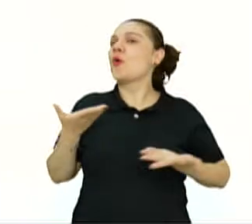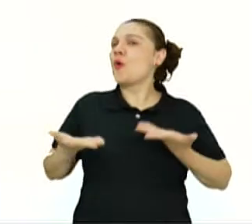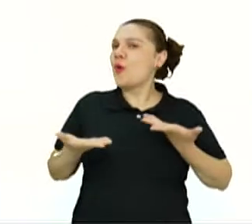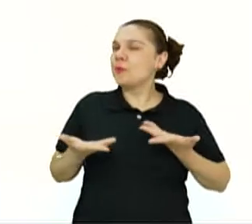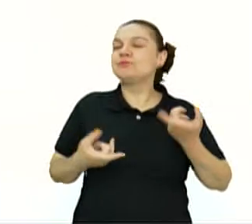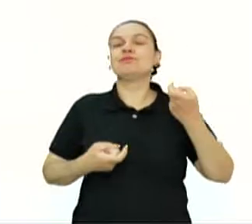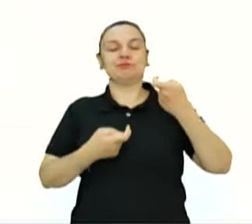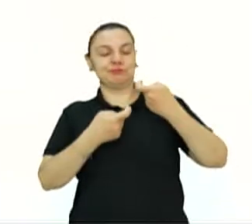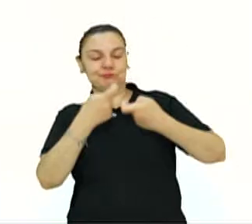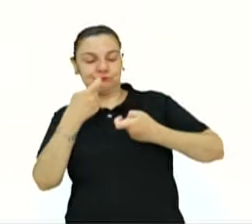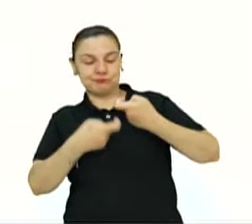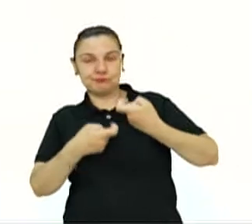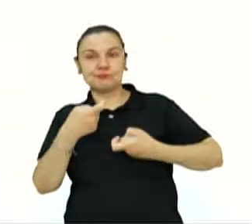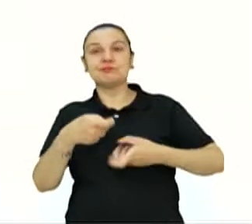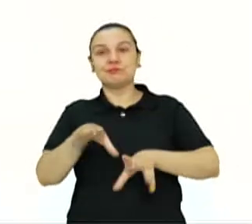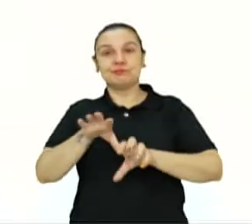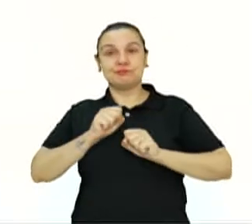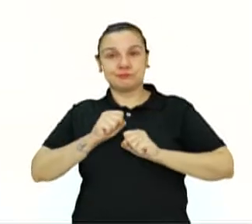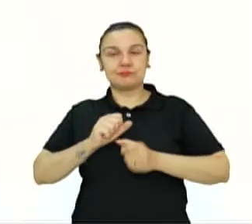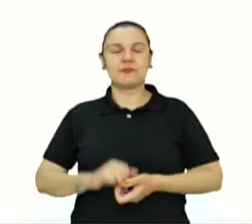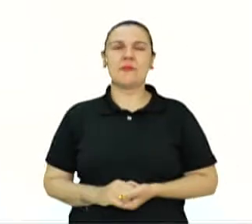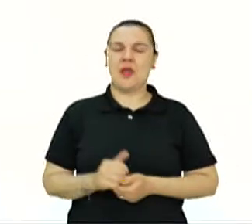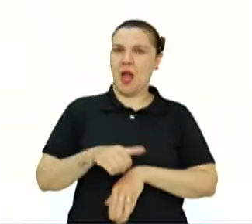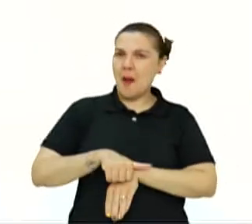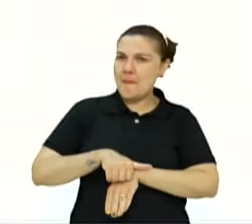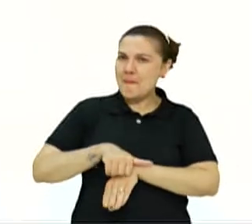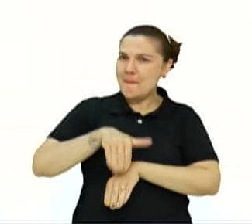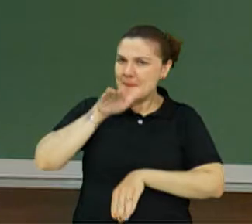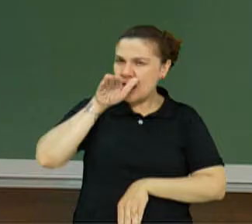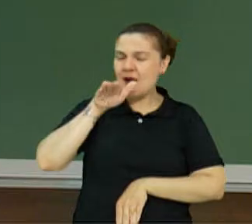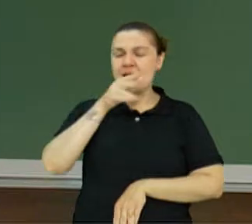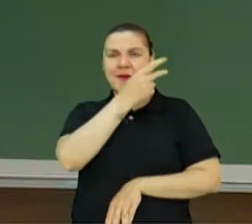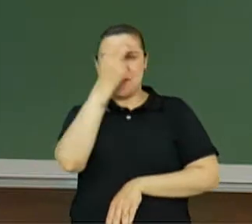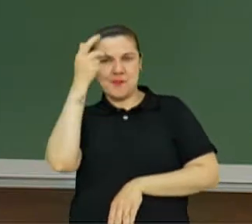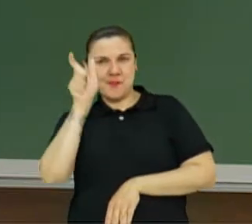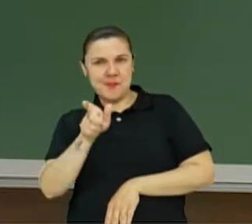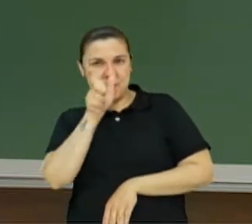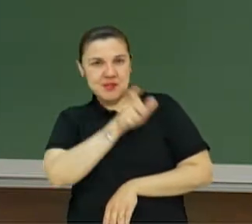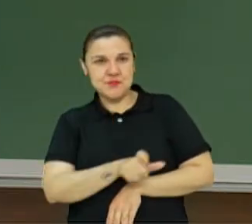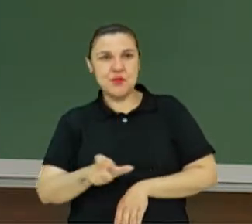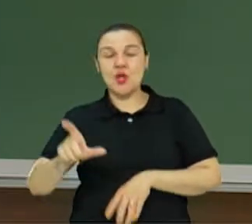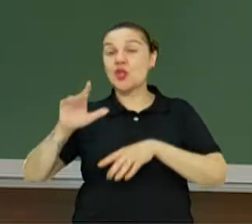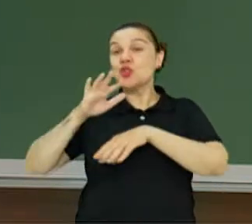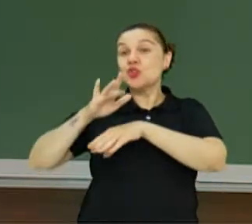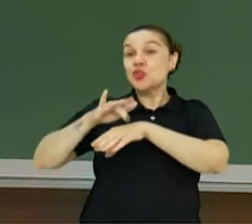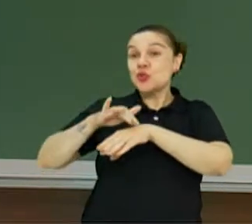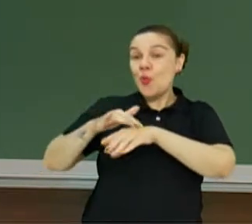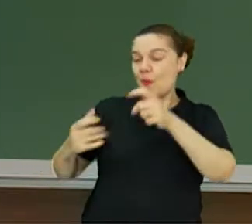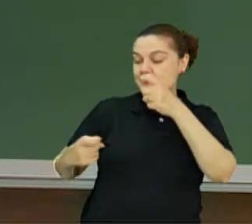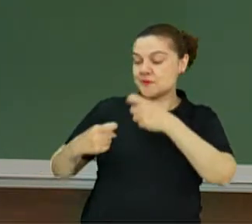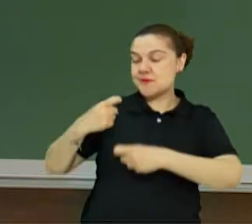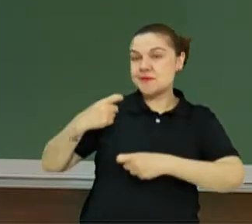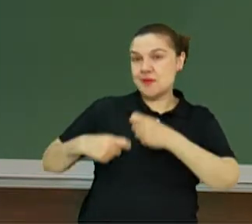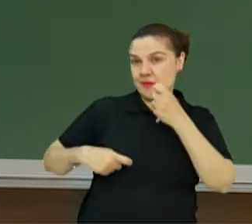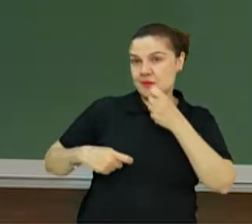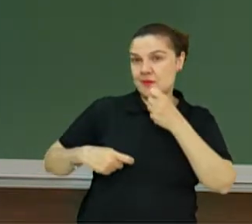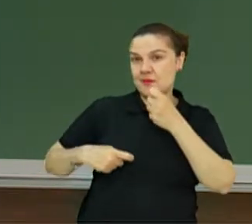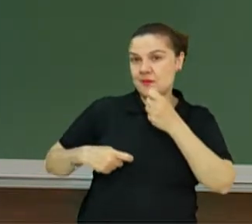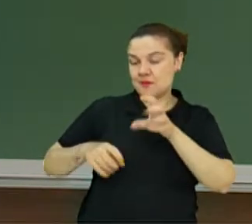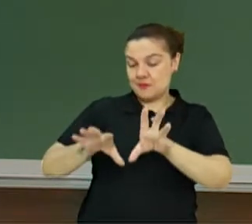relação sexual. A maioria das pessoas já ouviu falar em doenças sexualmente transmissíveis,